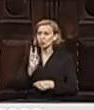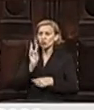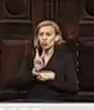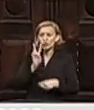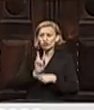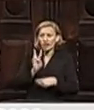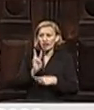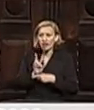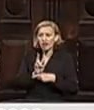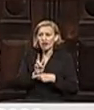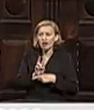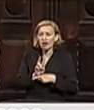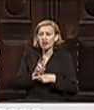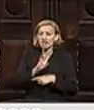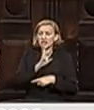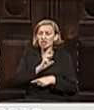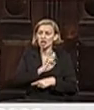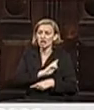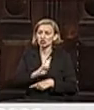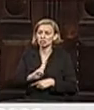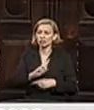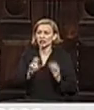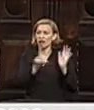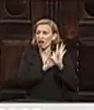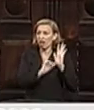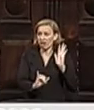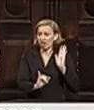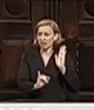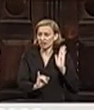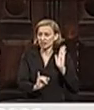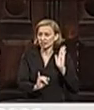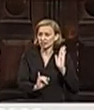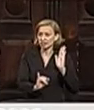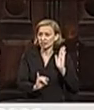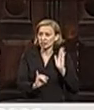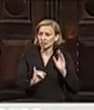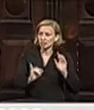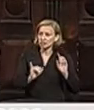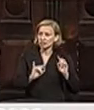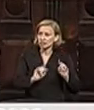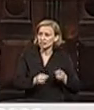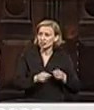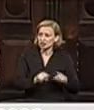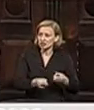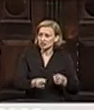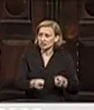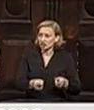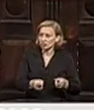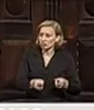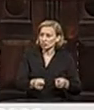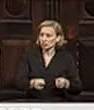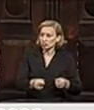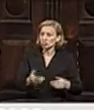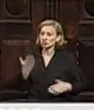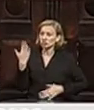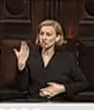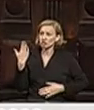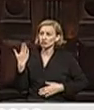pelo cumprimento da lei, pela perseguição dos crimes, e tem sob sua